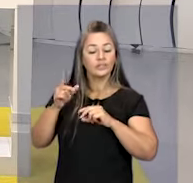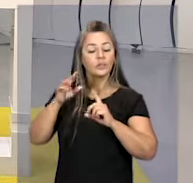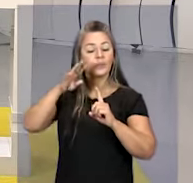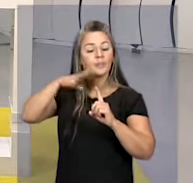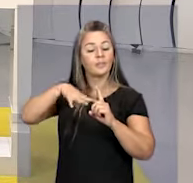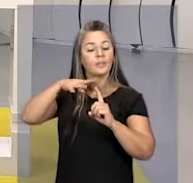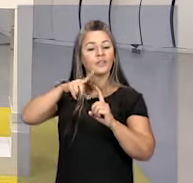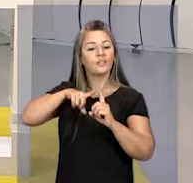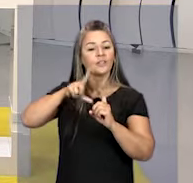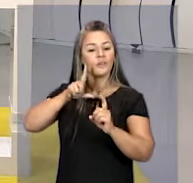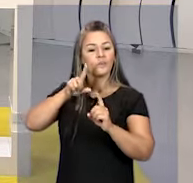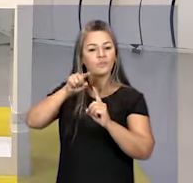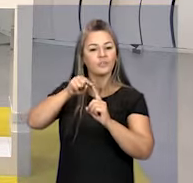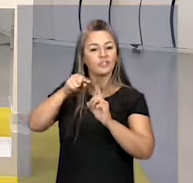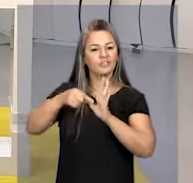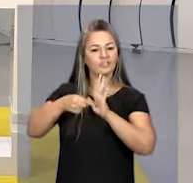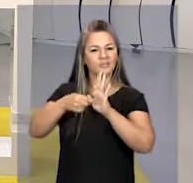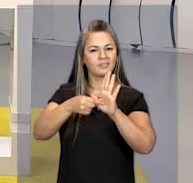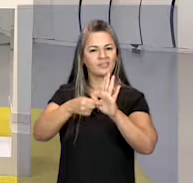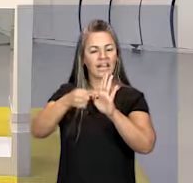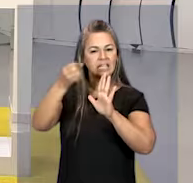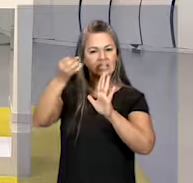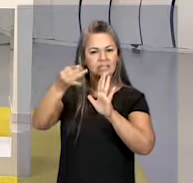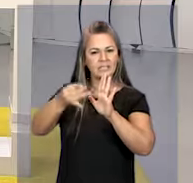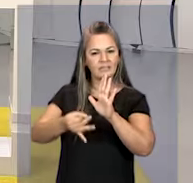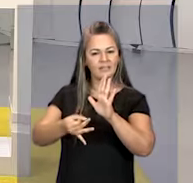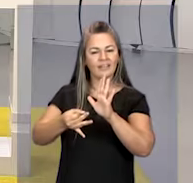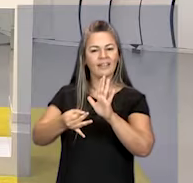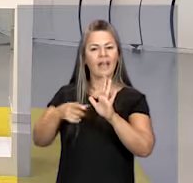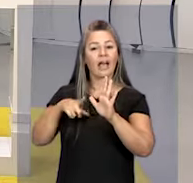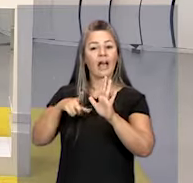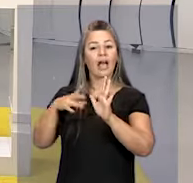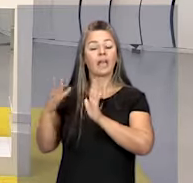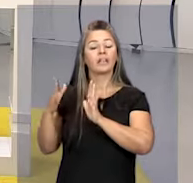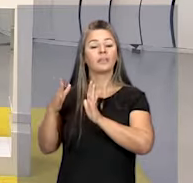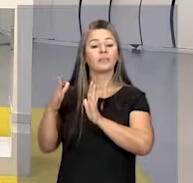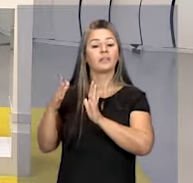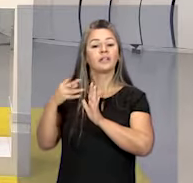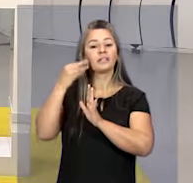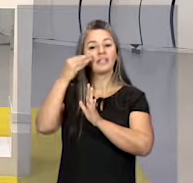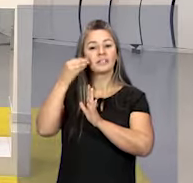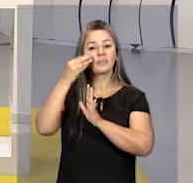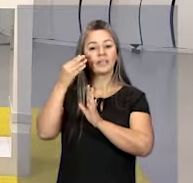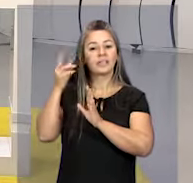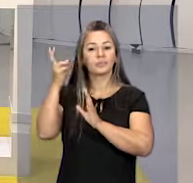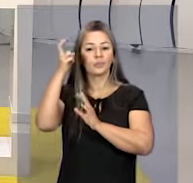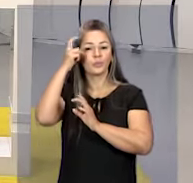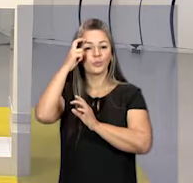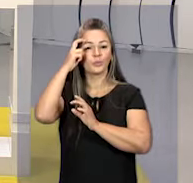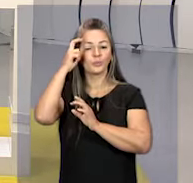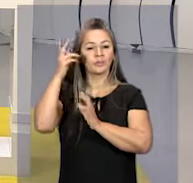de explicar a realidade dentro dos conhecimentos de uma determinada cultura.